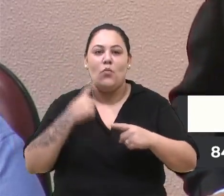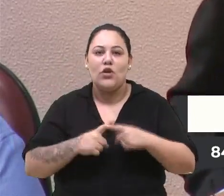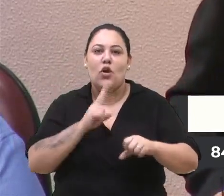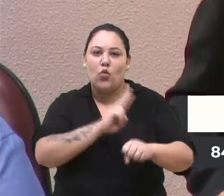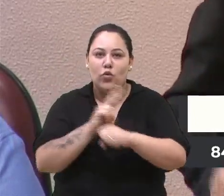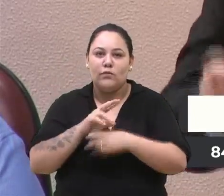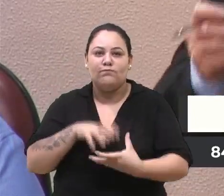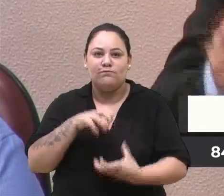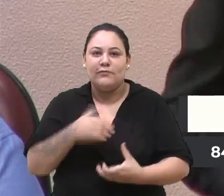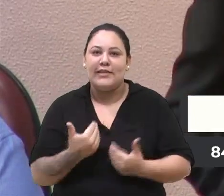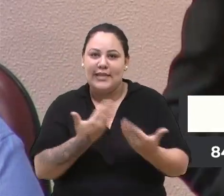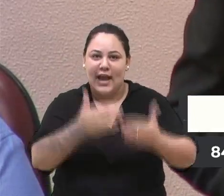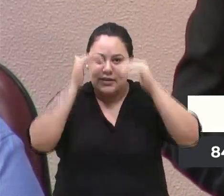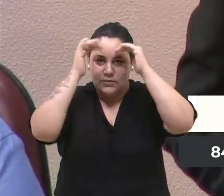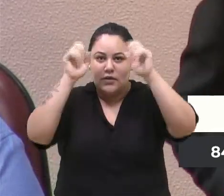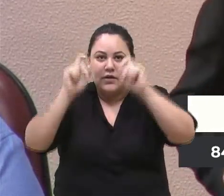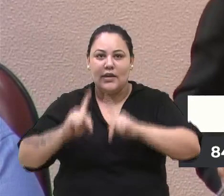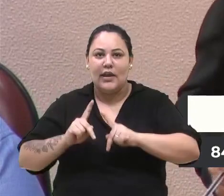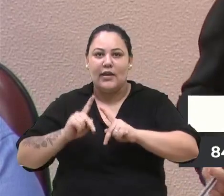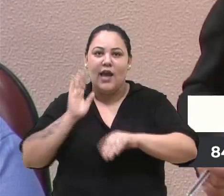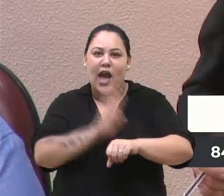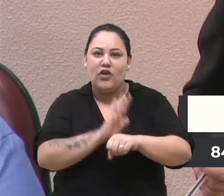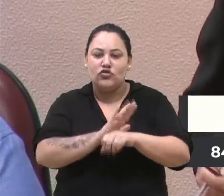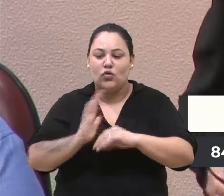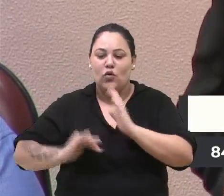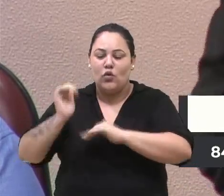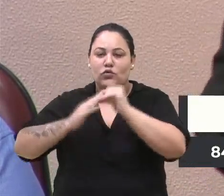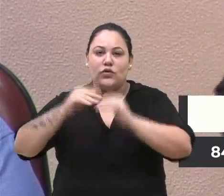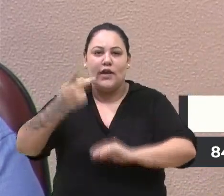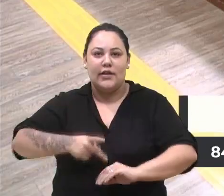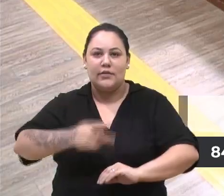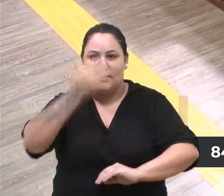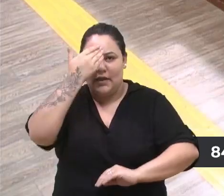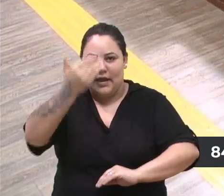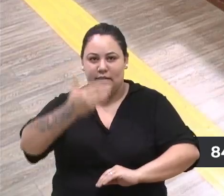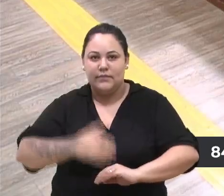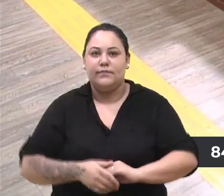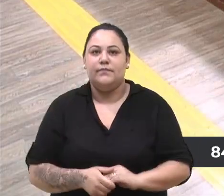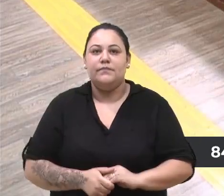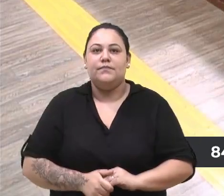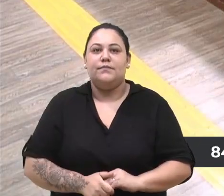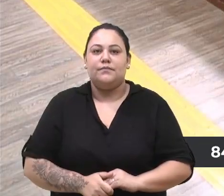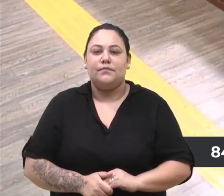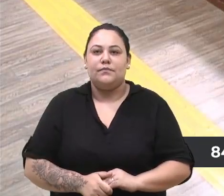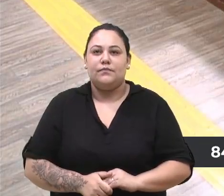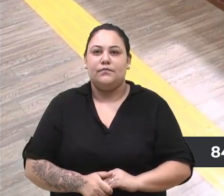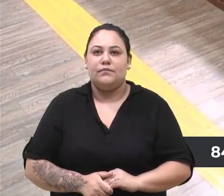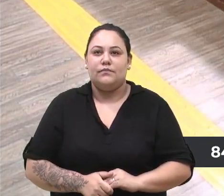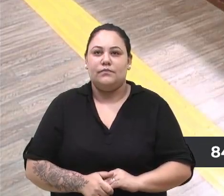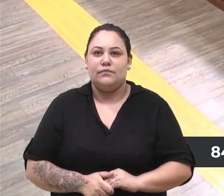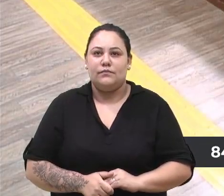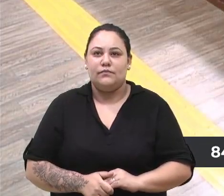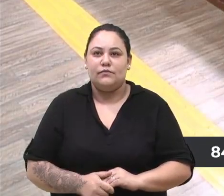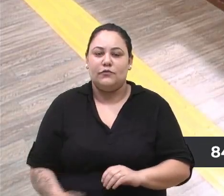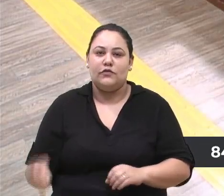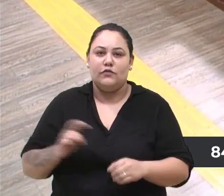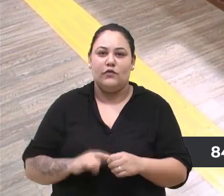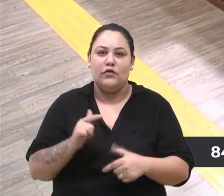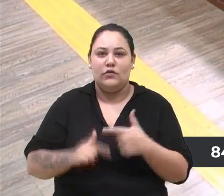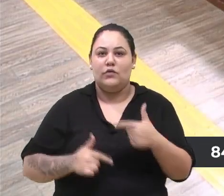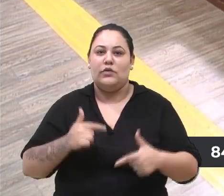quem ajudou a construir essa cidade. Obrigado. Retoma o trabalho, vereador presidente, vereador Zé D'Ambrosio.